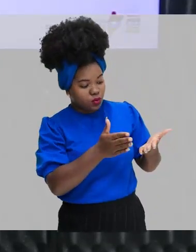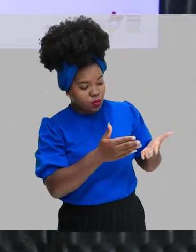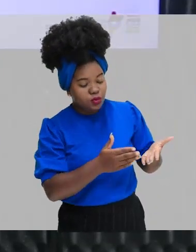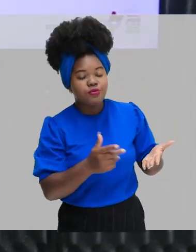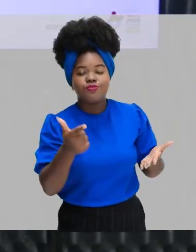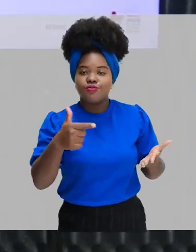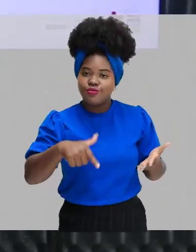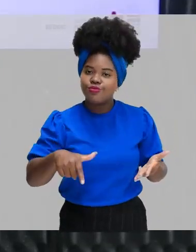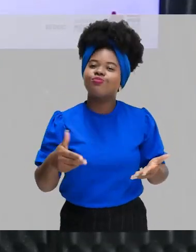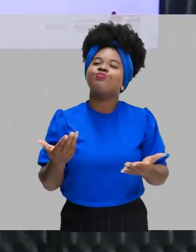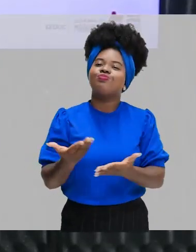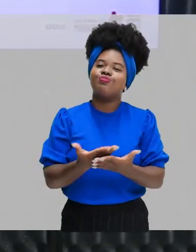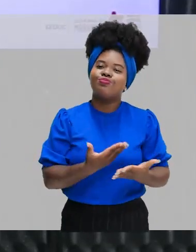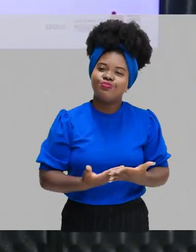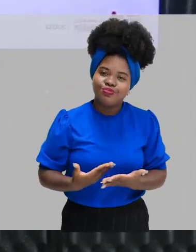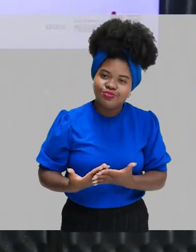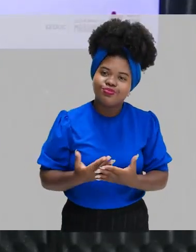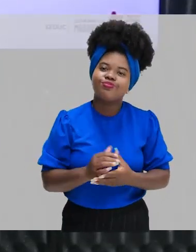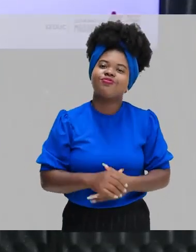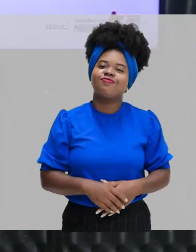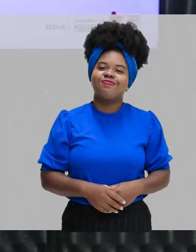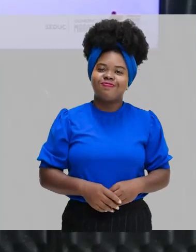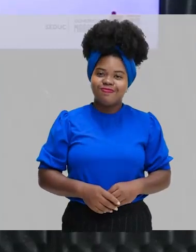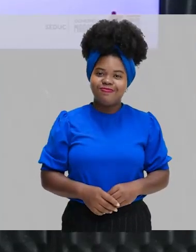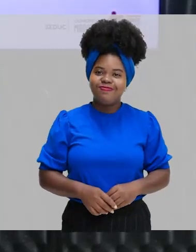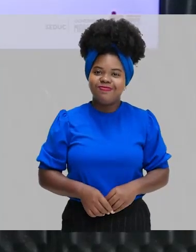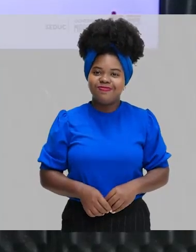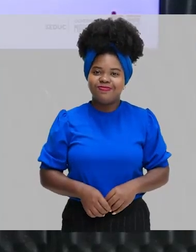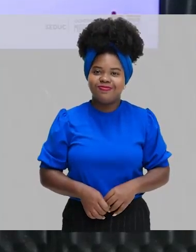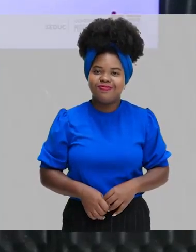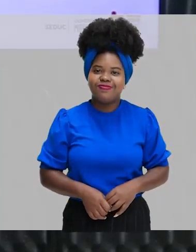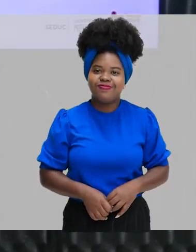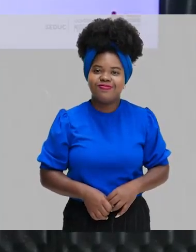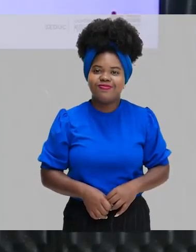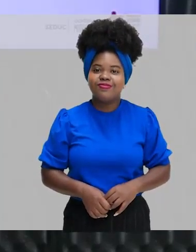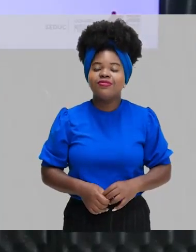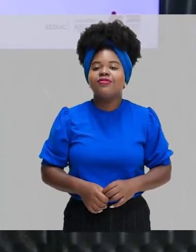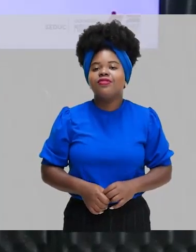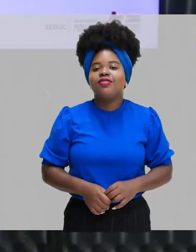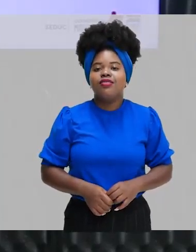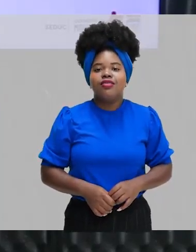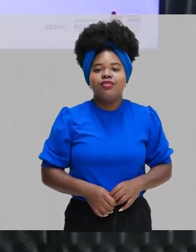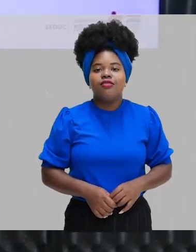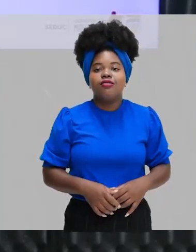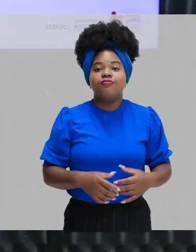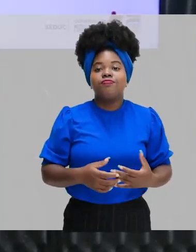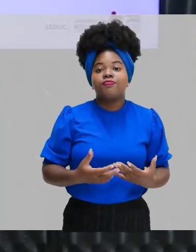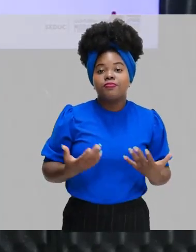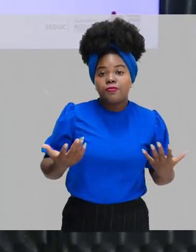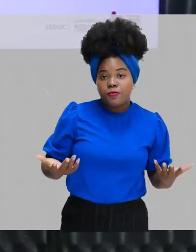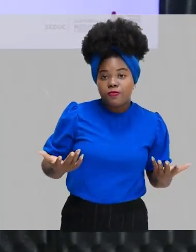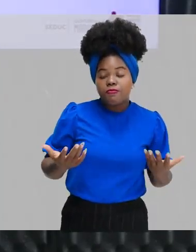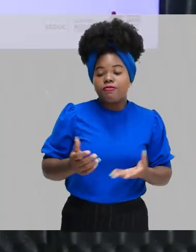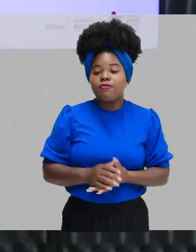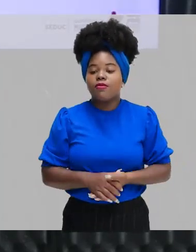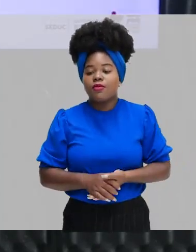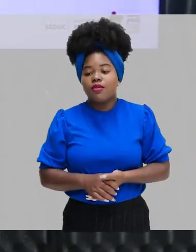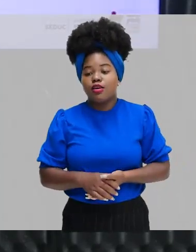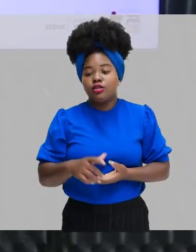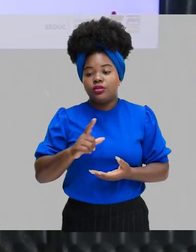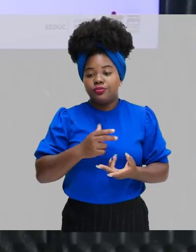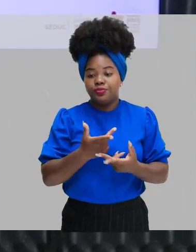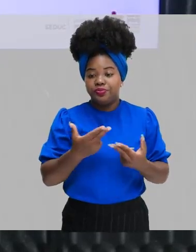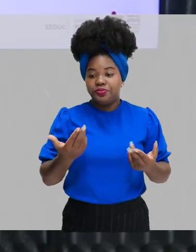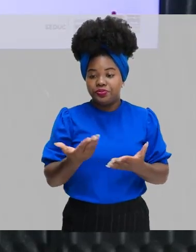e desenvolver os seus estudos continuar com eles show de bola Beleza então olha só turminha estamos em uma série de aulas